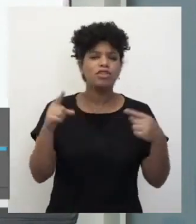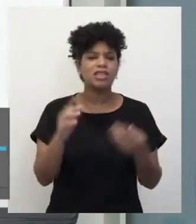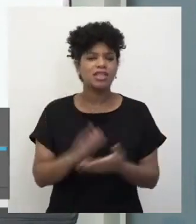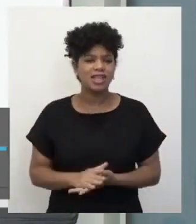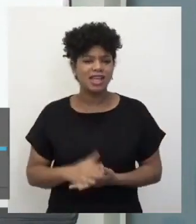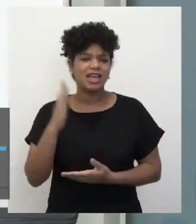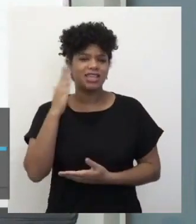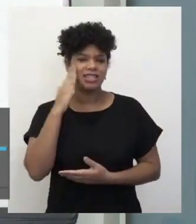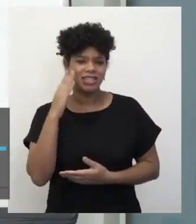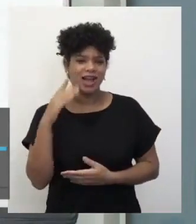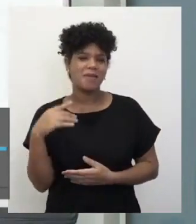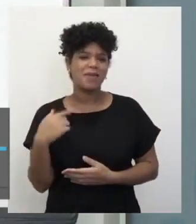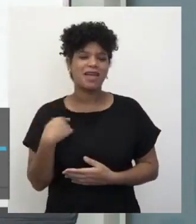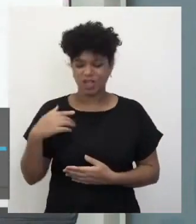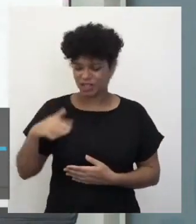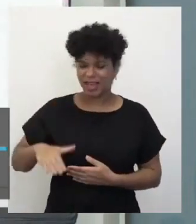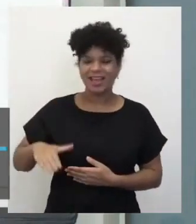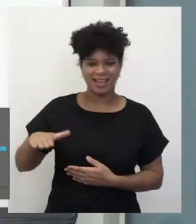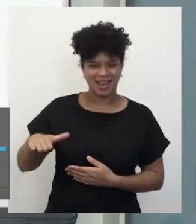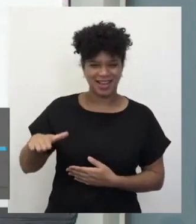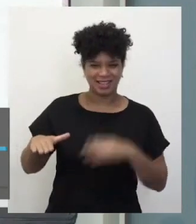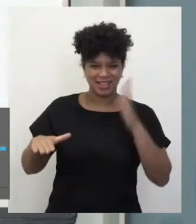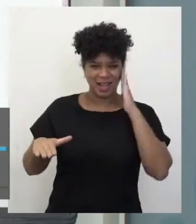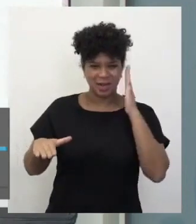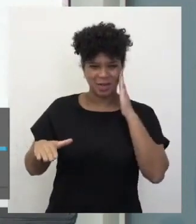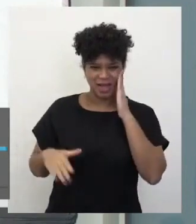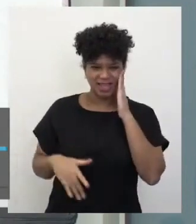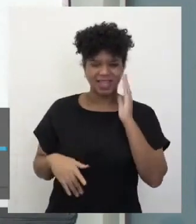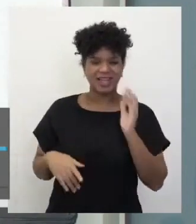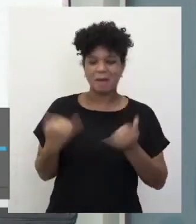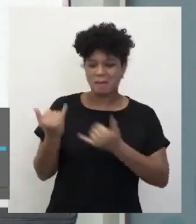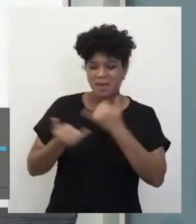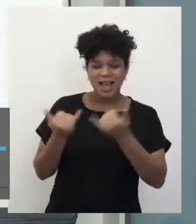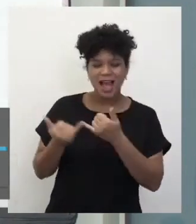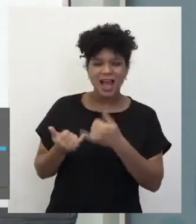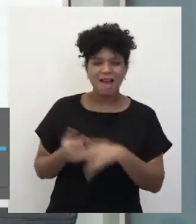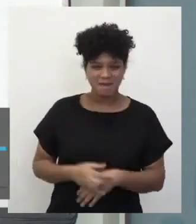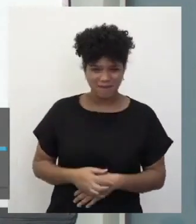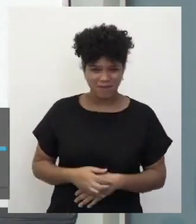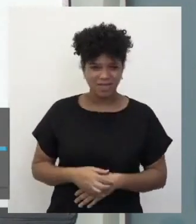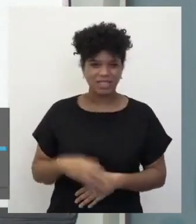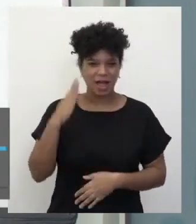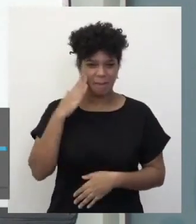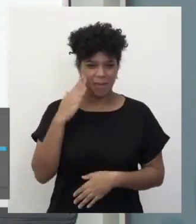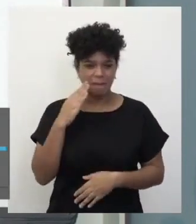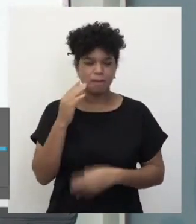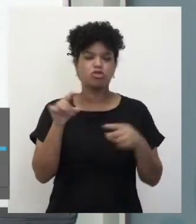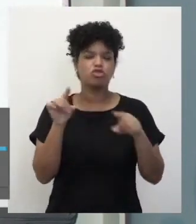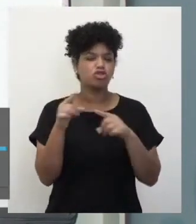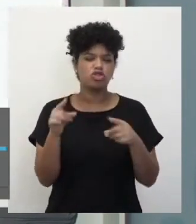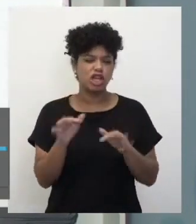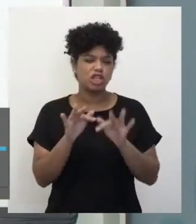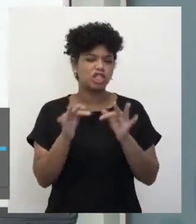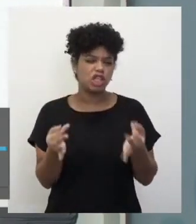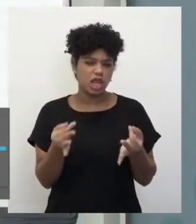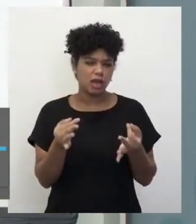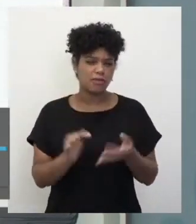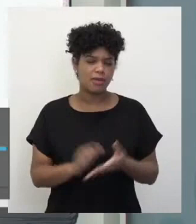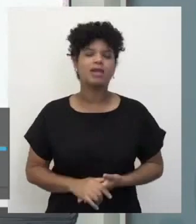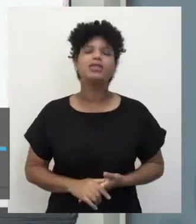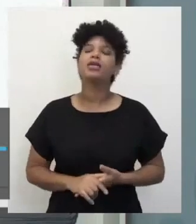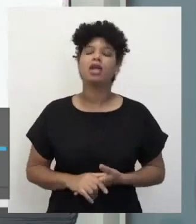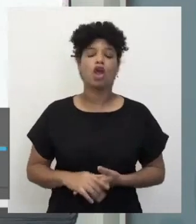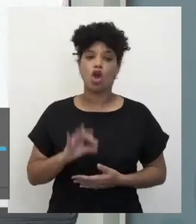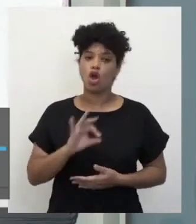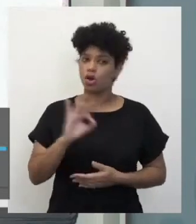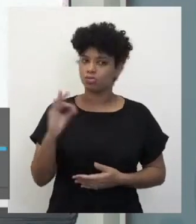jogralzinho que a gente faz quando a gente é criança, né? Pirulito que bate-bate, né? Essas coisinhas assim. Então, as parlendas, né, são muito